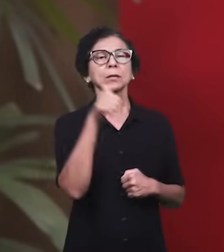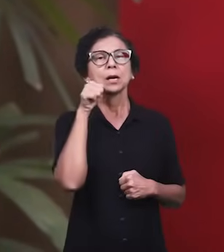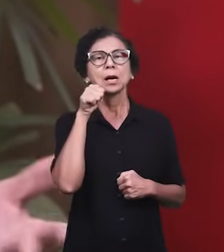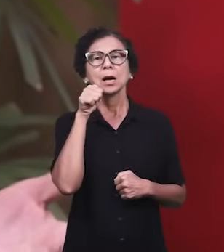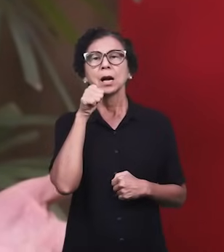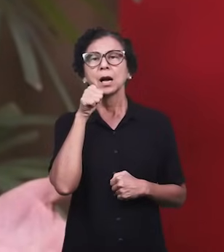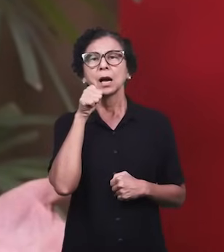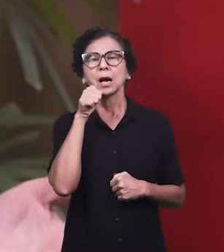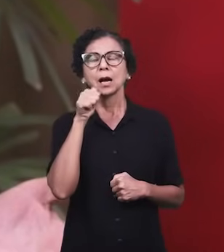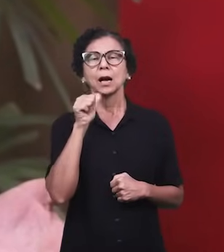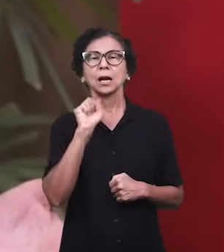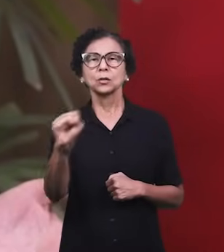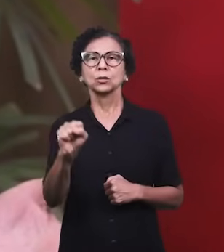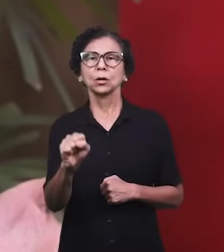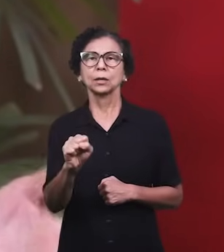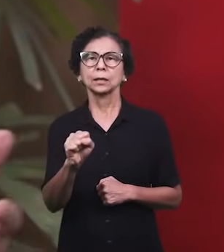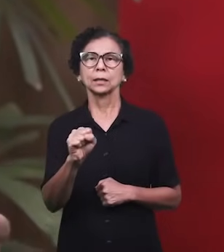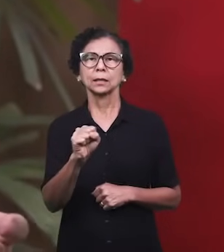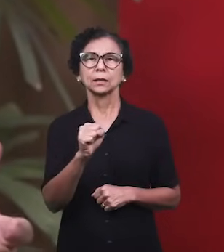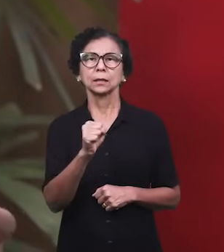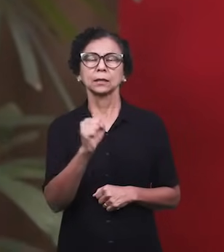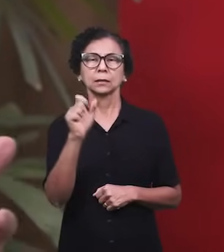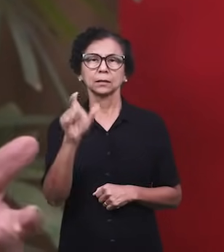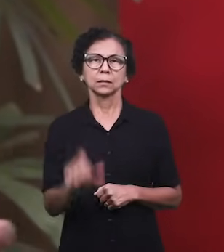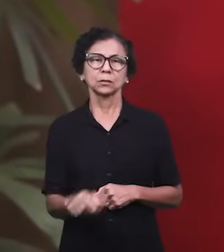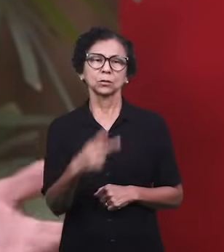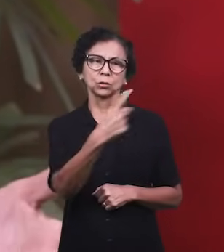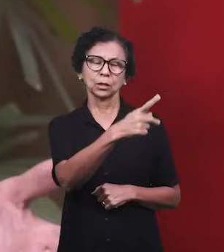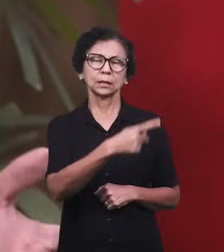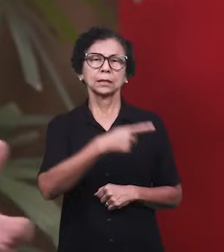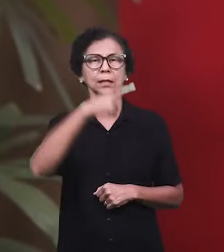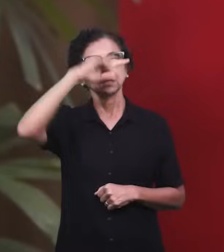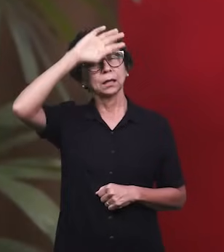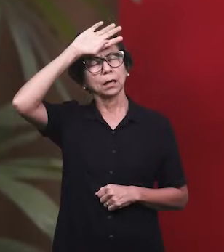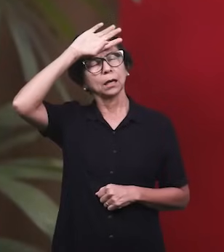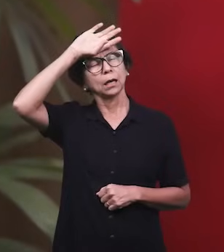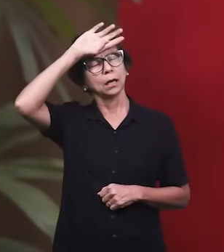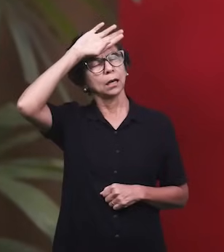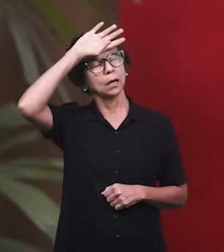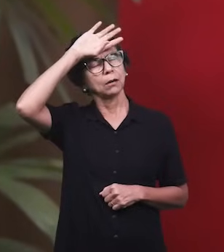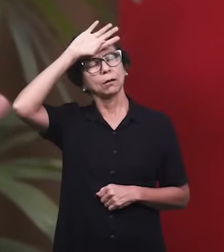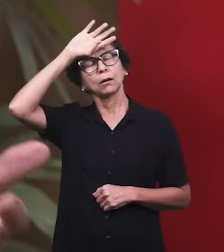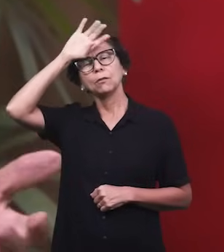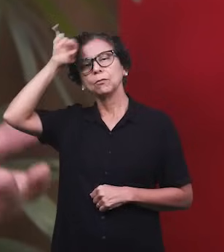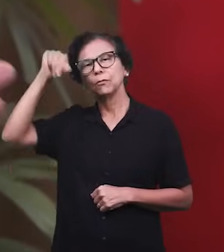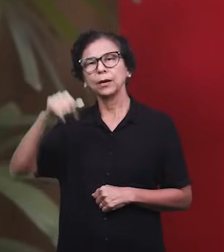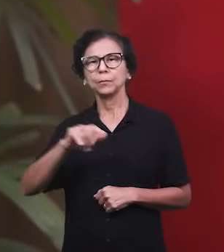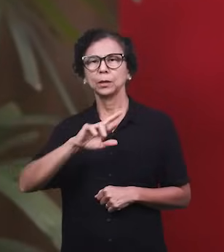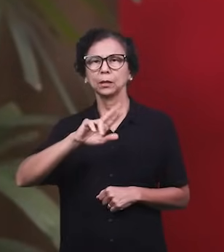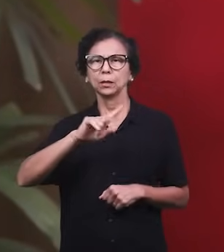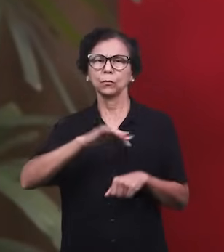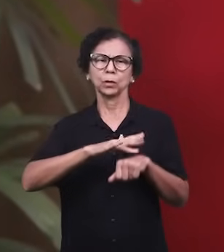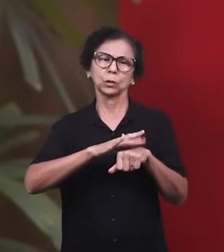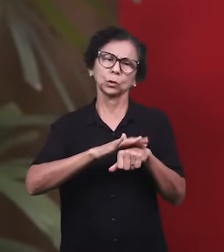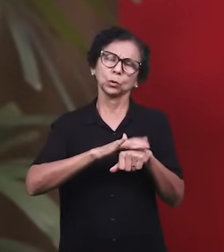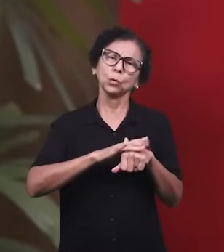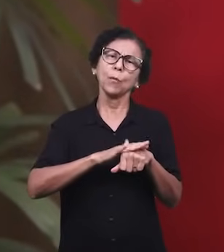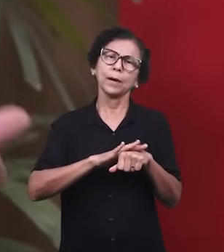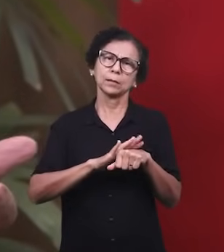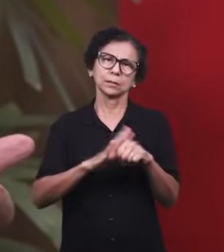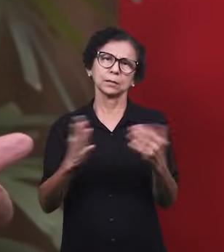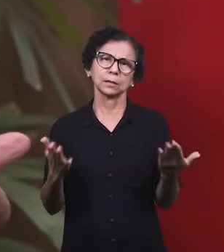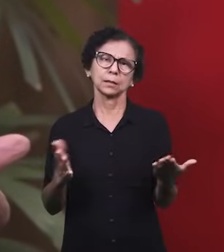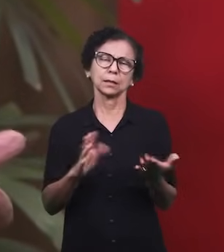sogra de Pedro estava com febre. É natural que febre não é doença. Febre é o resultado de alguma coisa que penetrou no organismo e causou,